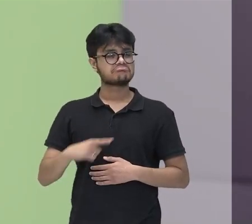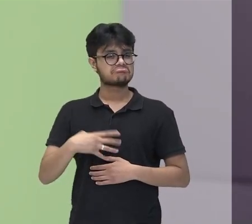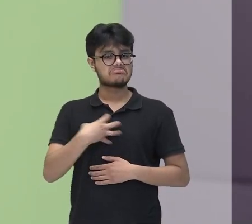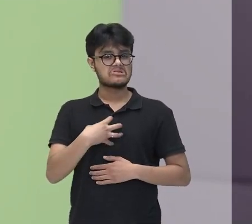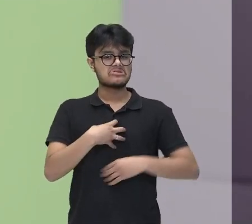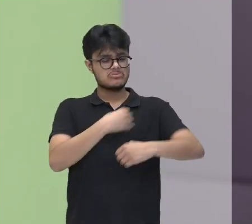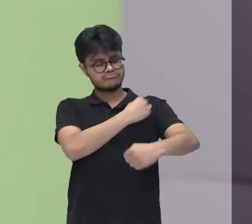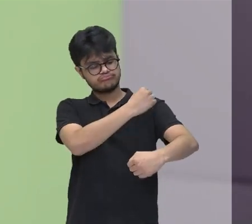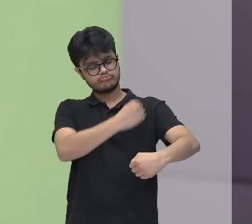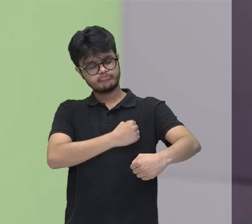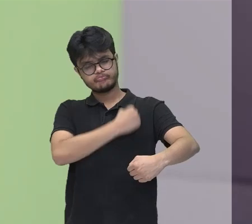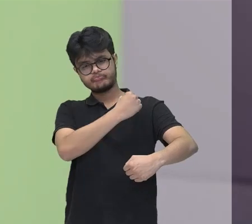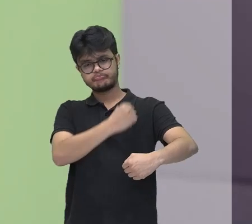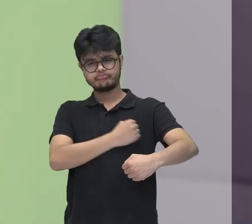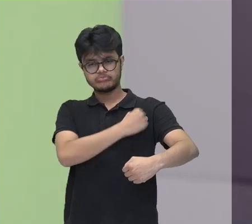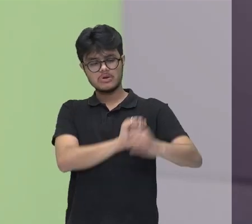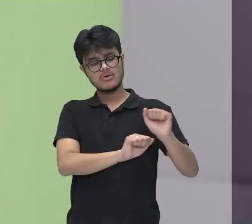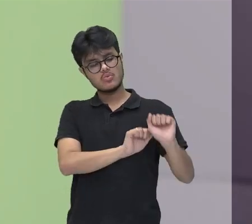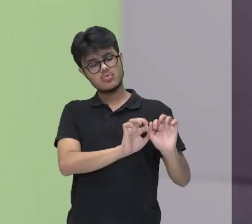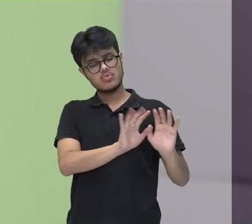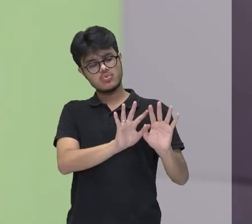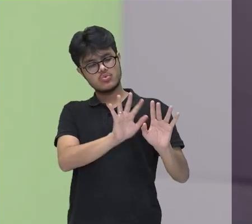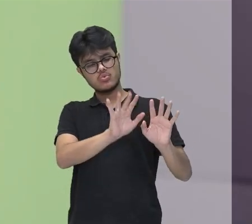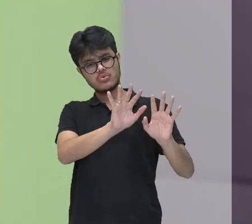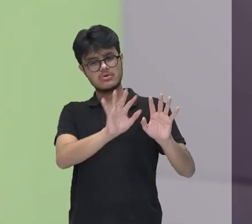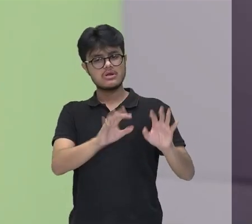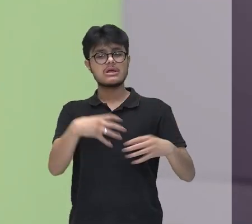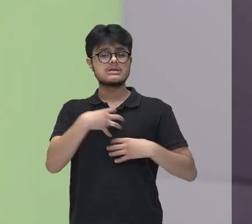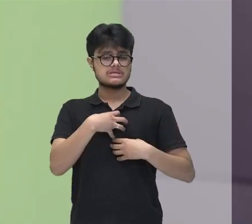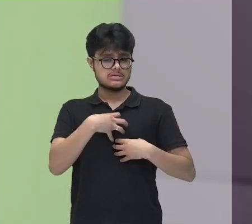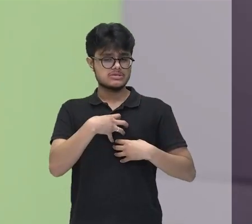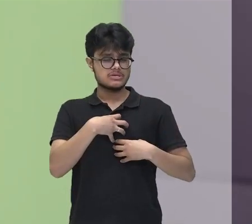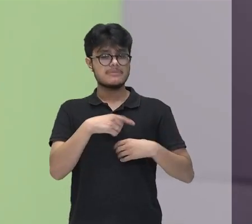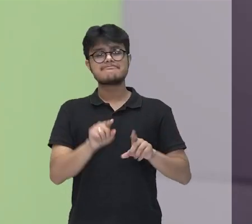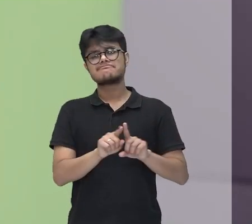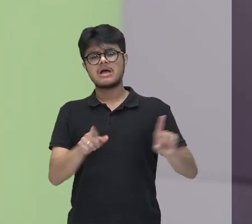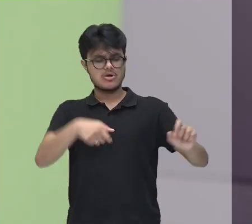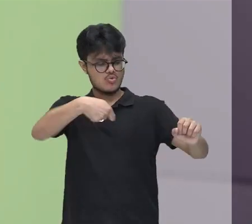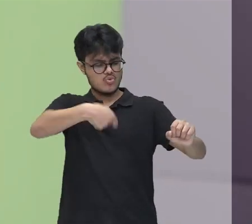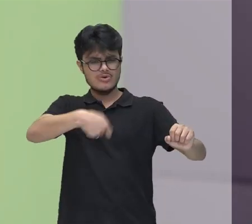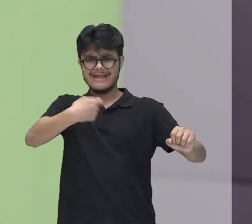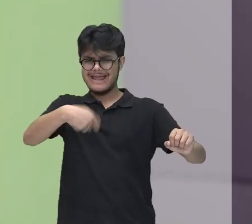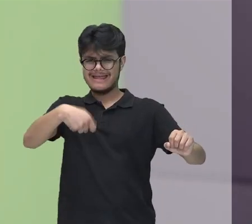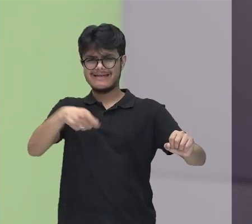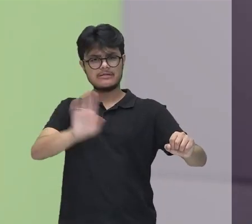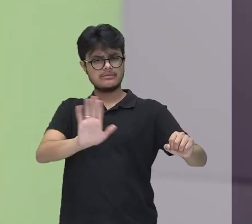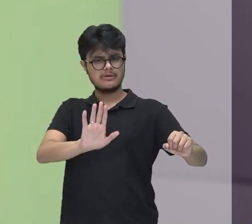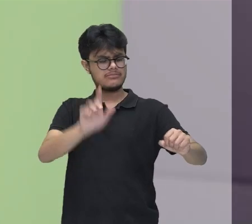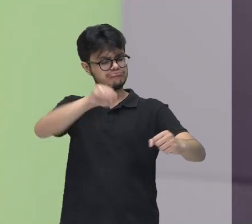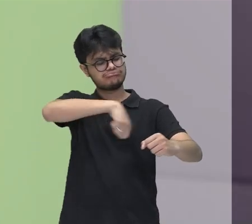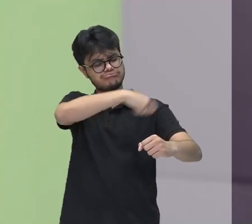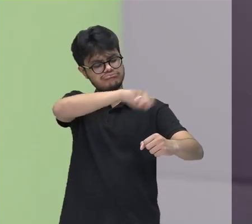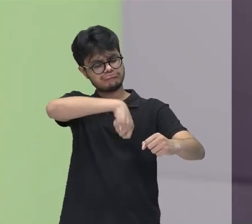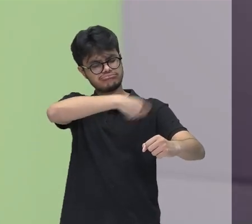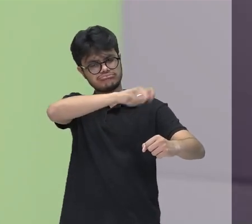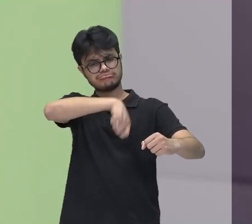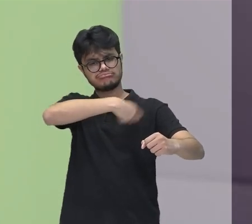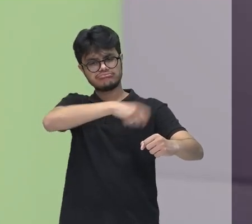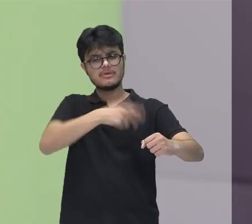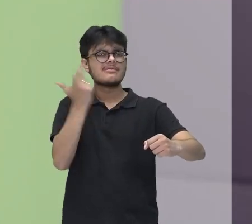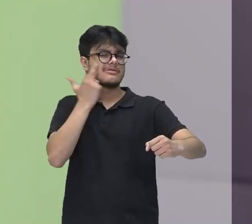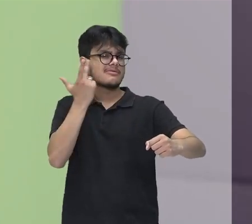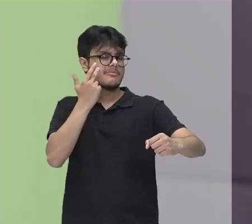sentindo ali a irradiação daquela temperatura que está subindo diretamente pela chama,